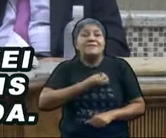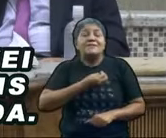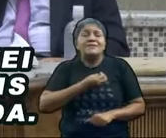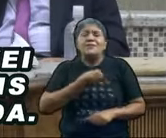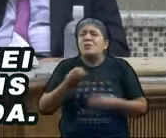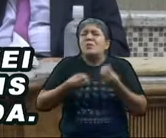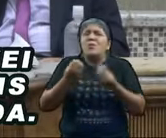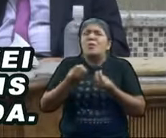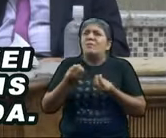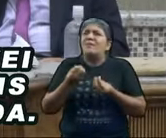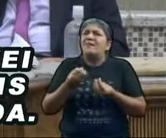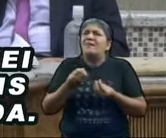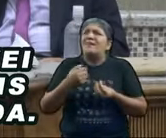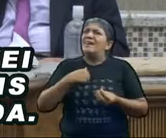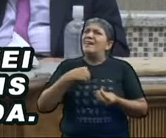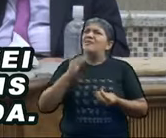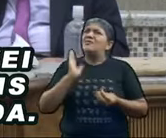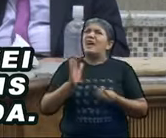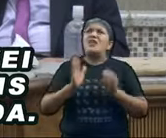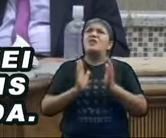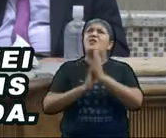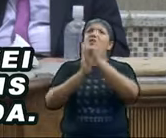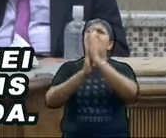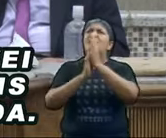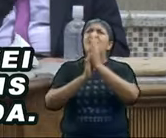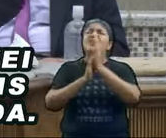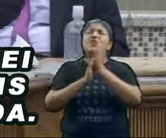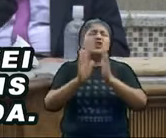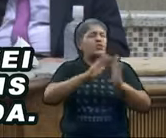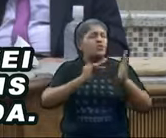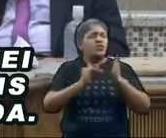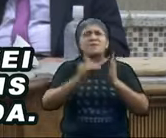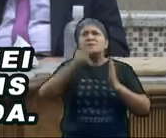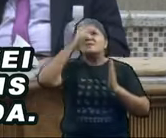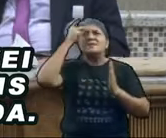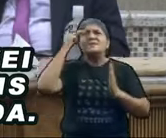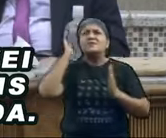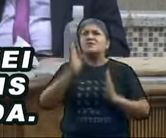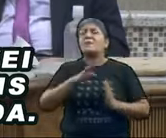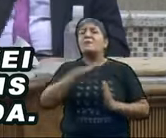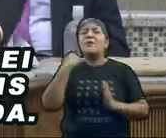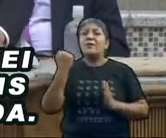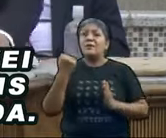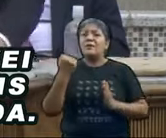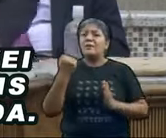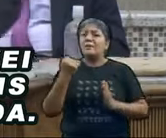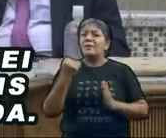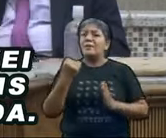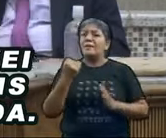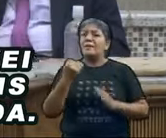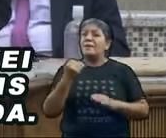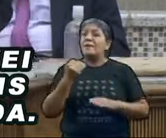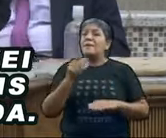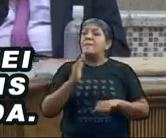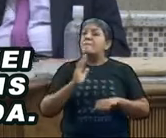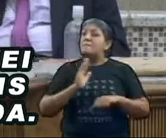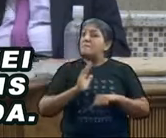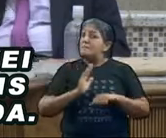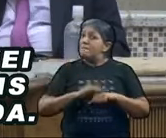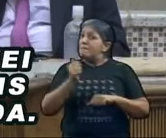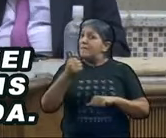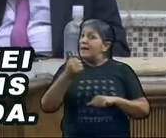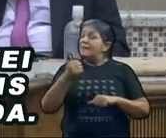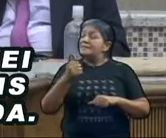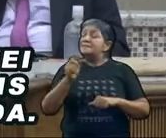Interessante. Eu louvei os que já morreram, mais do que aqueles que ainda vivem. Irmãos, amados,